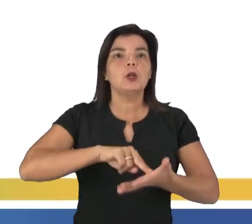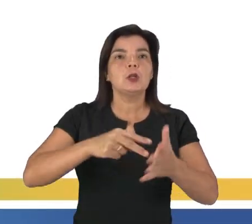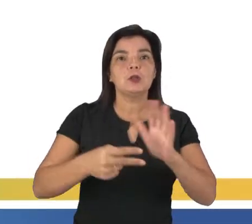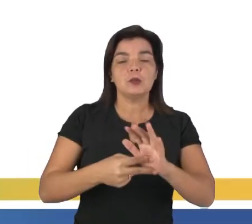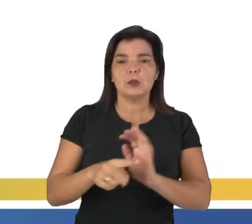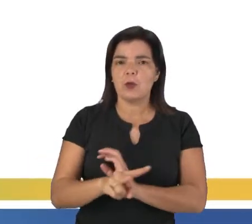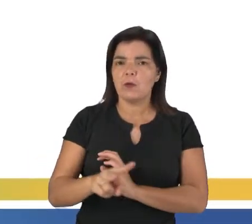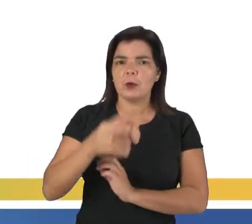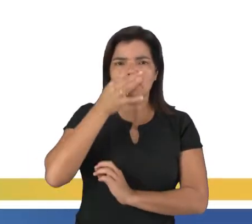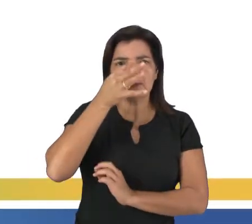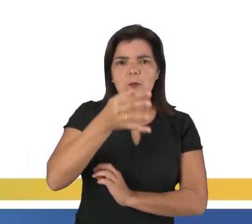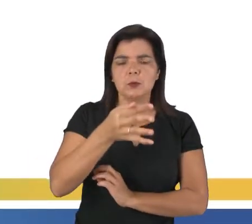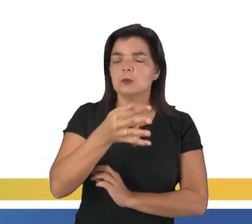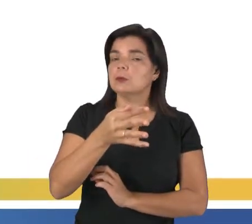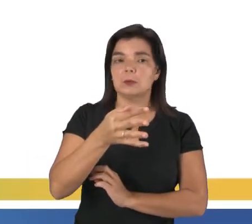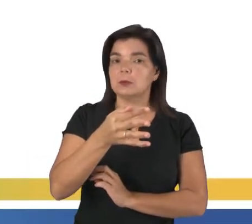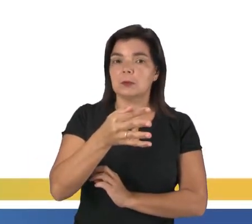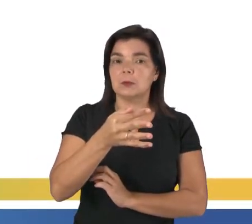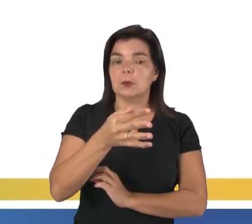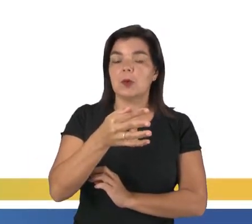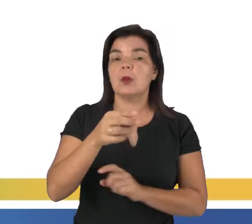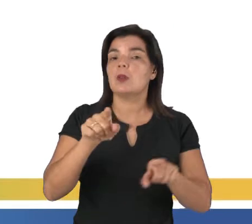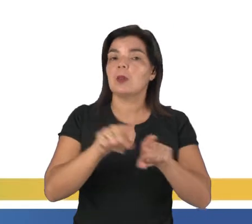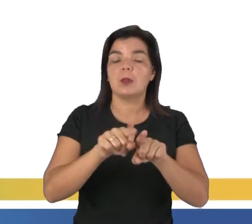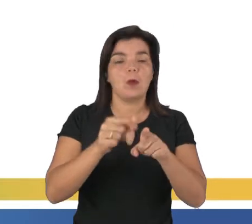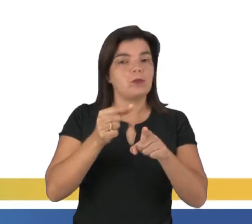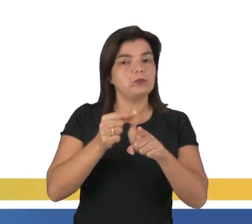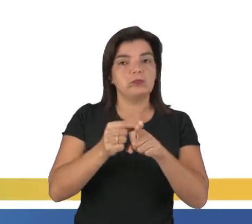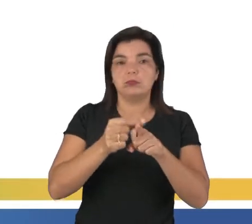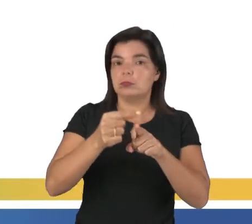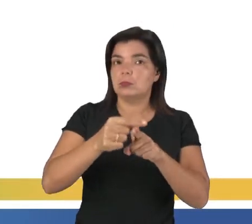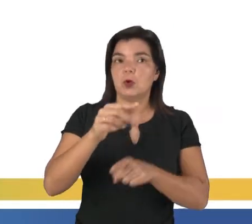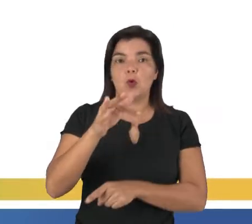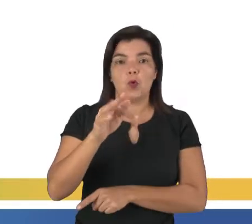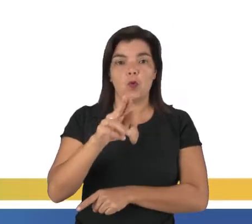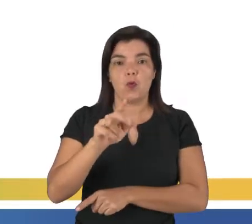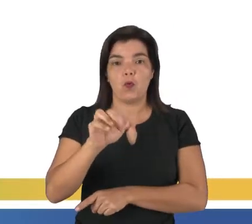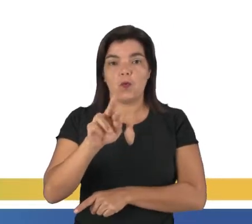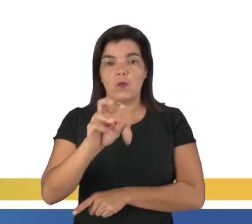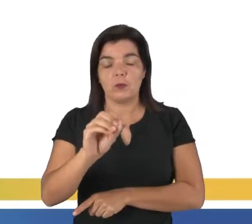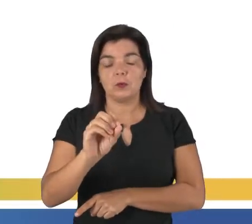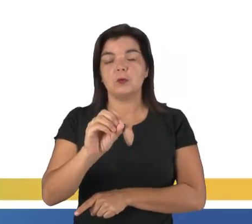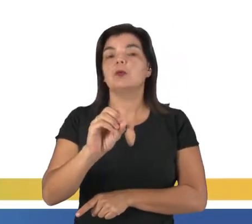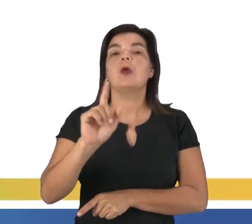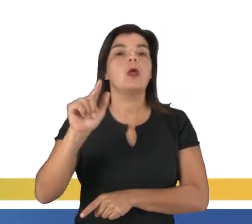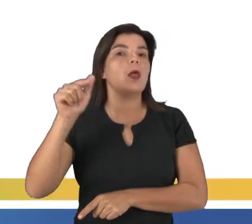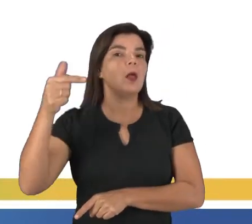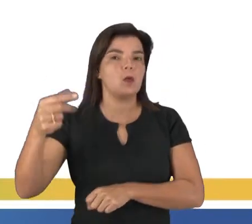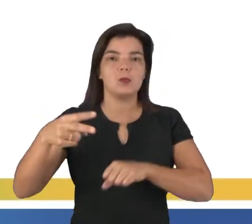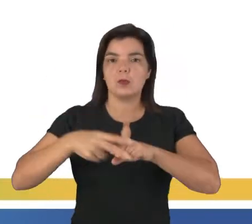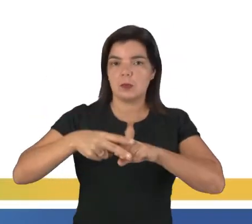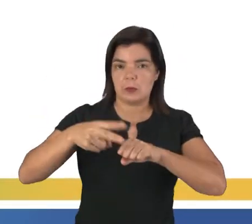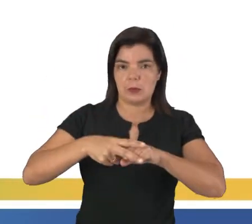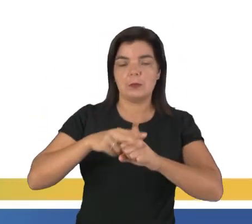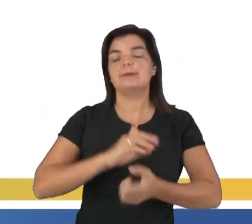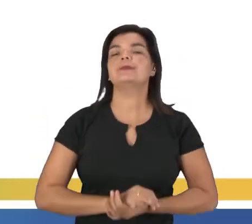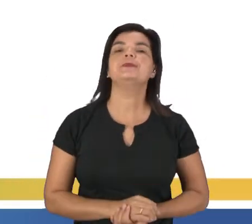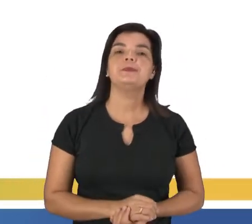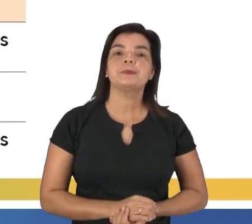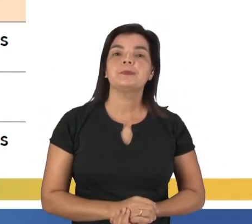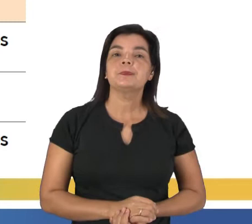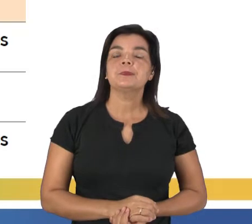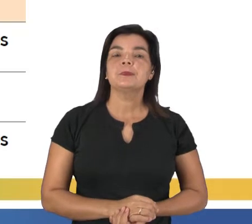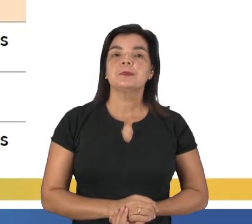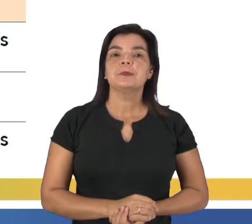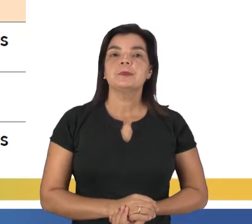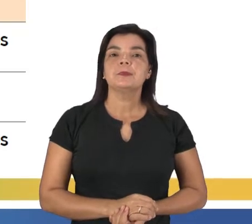tá, galerinha? Isso é um valor semântico, porque o tempo futuro é outro tempo verbal. Então,